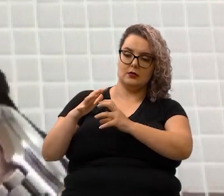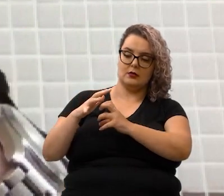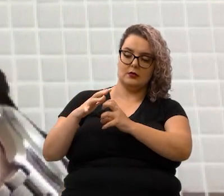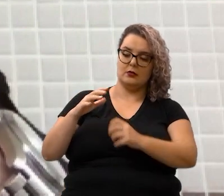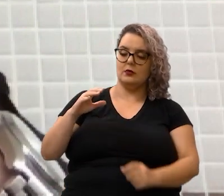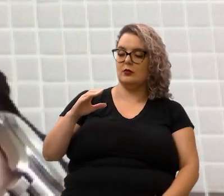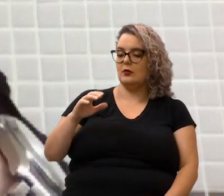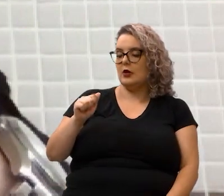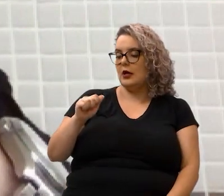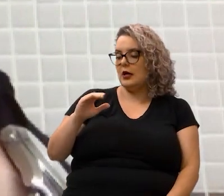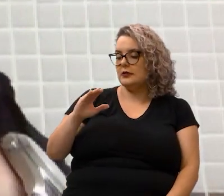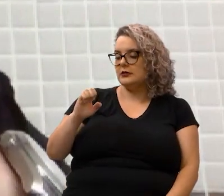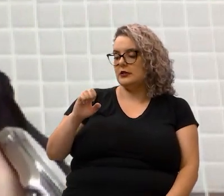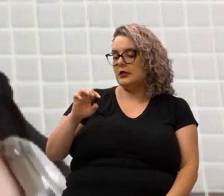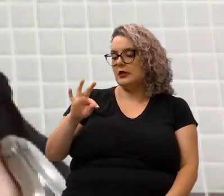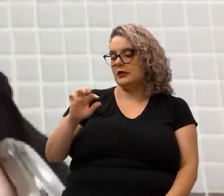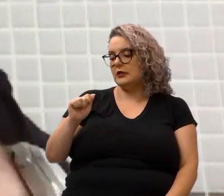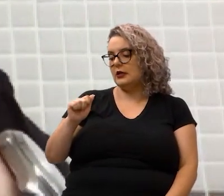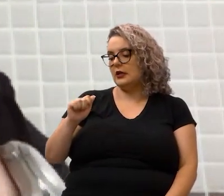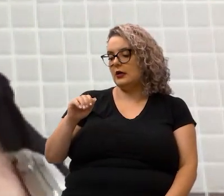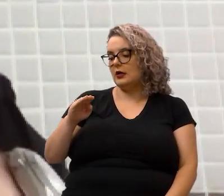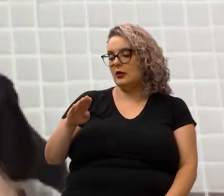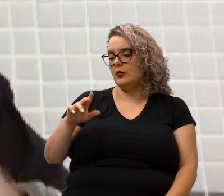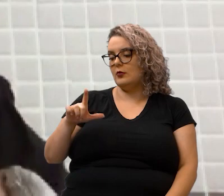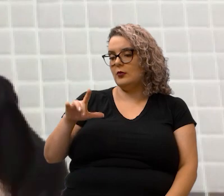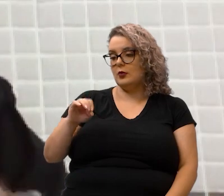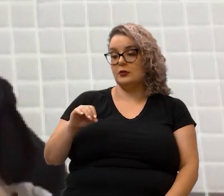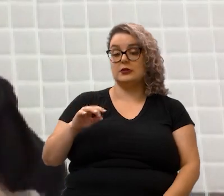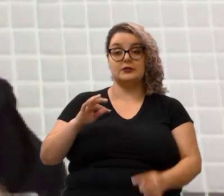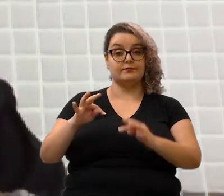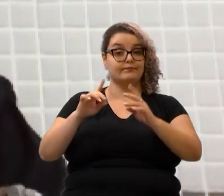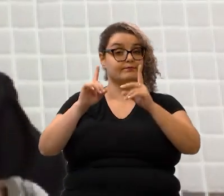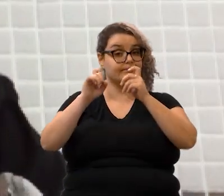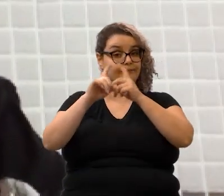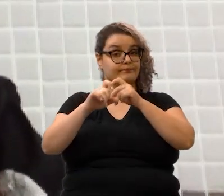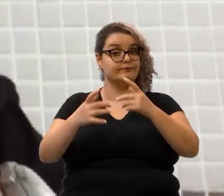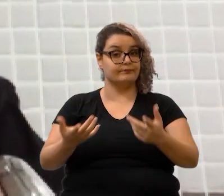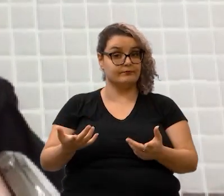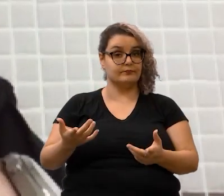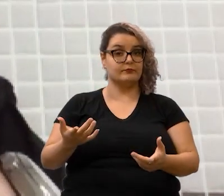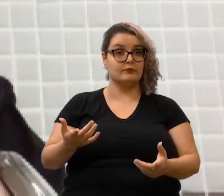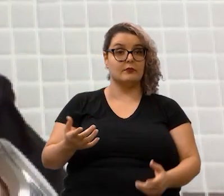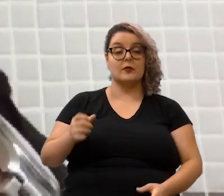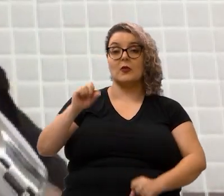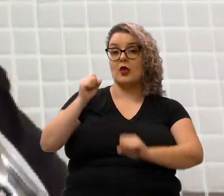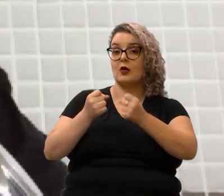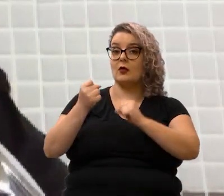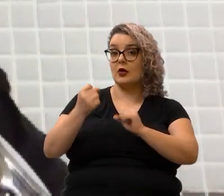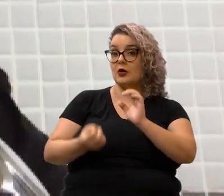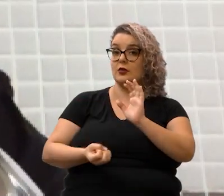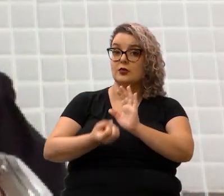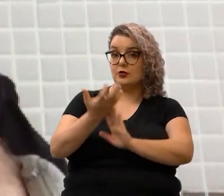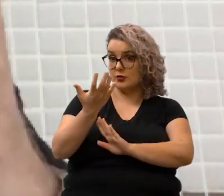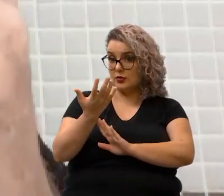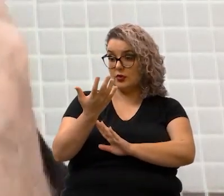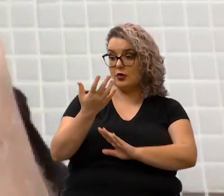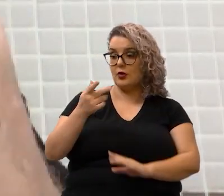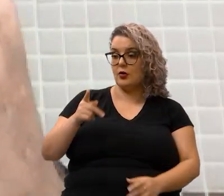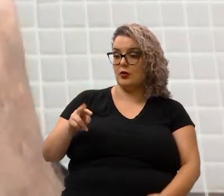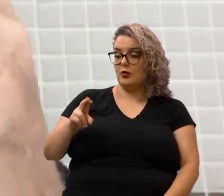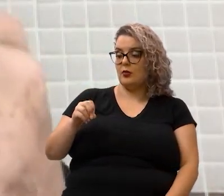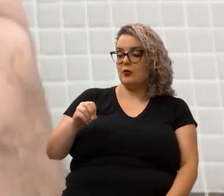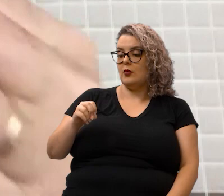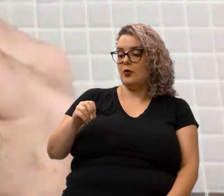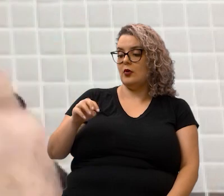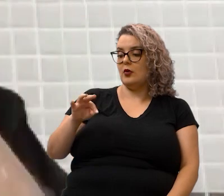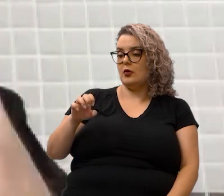seria o acetábulo, né? Tecnicamente, isso é muito difícil na cirurgia. Então, a indústria inventou uma prótese